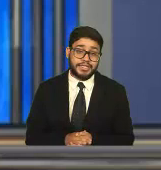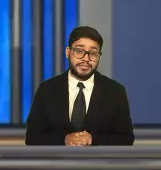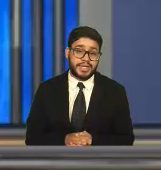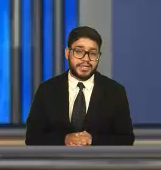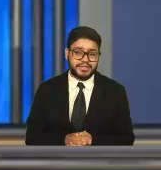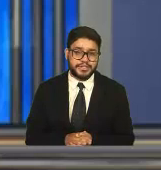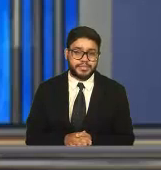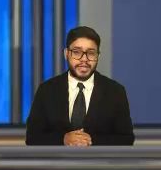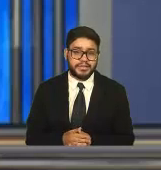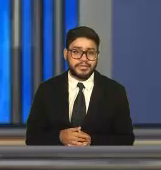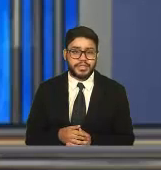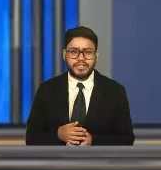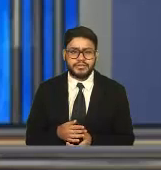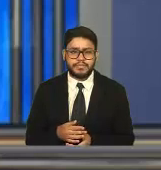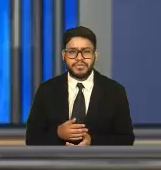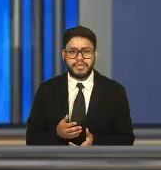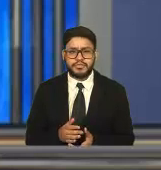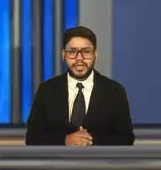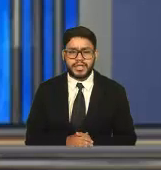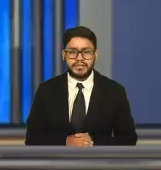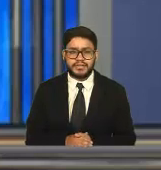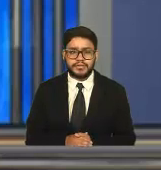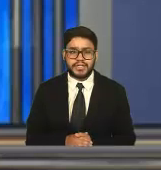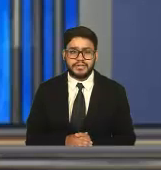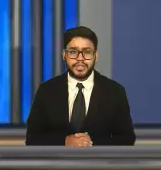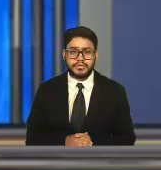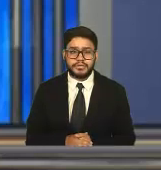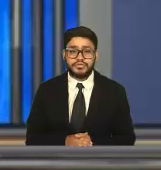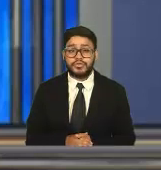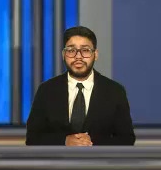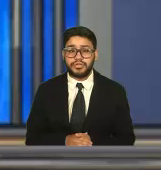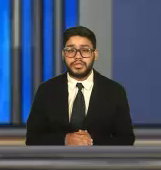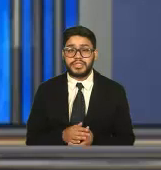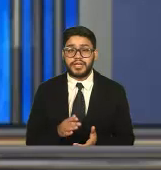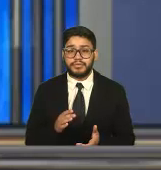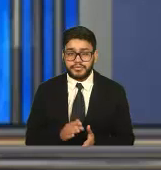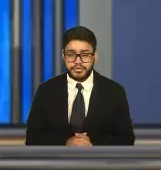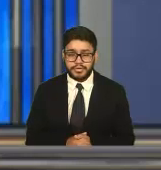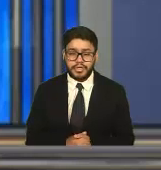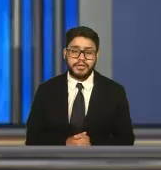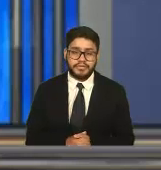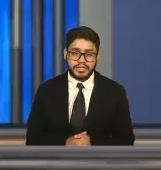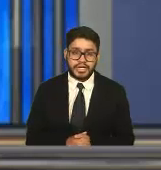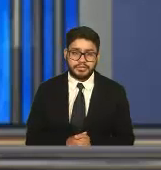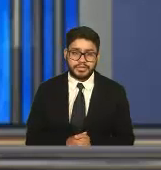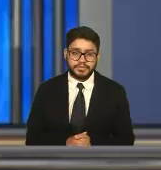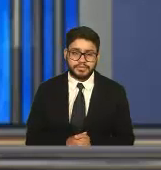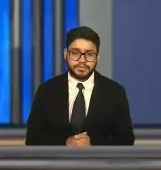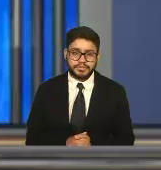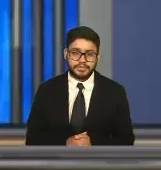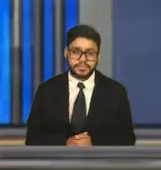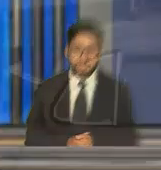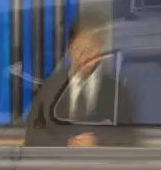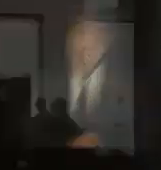além de belíssimas praias e locais perfeitos para realização do casamento dos Sonhos de quaisquer meios éticos